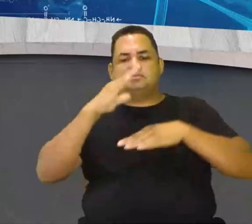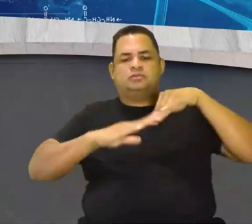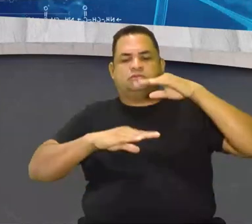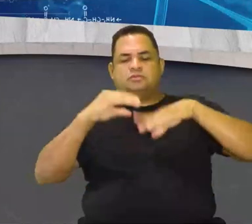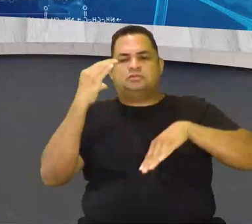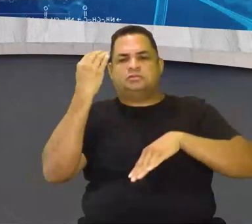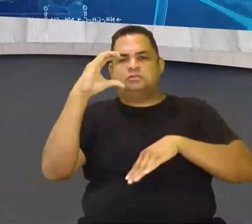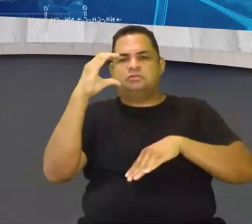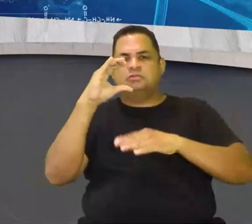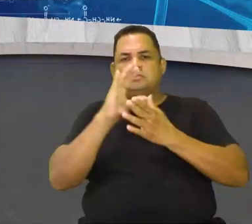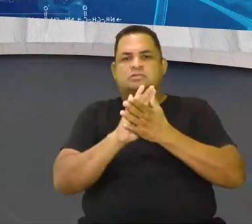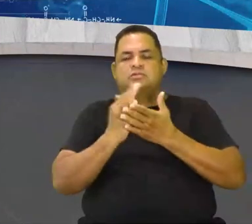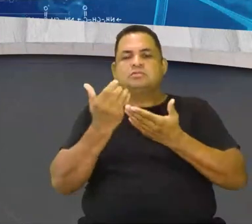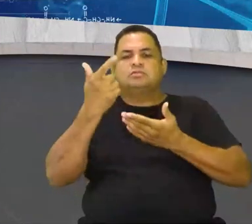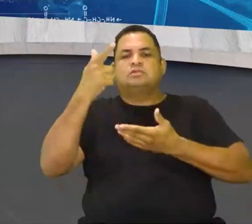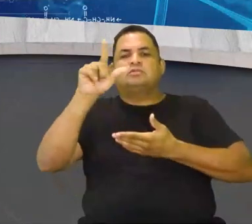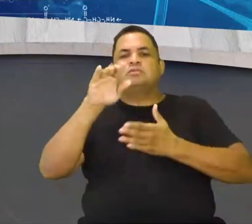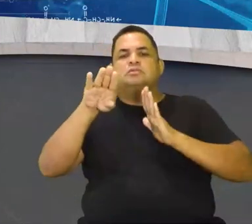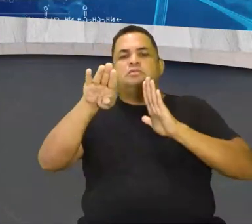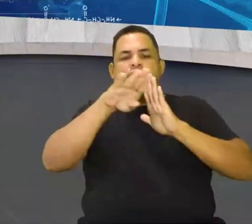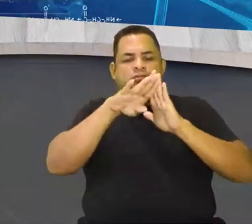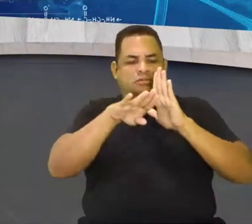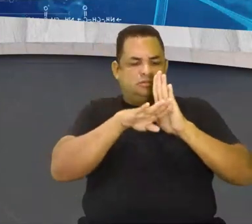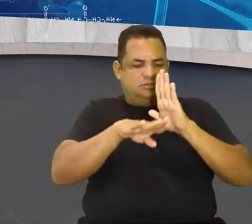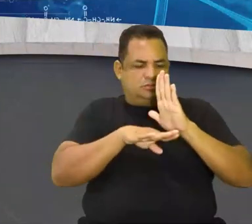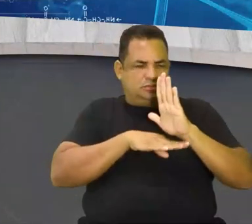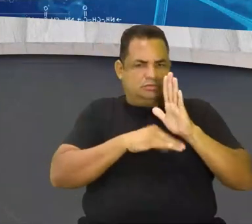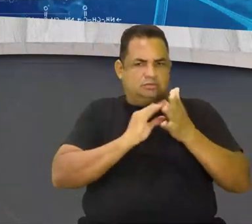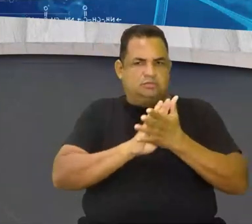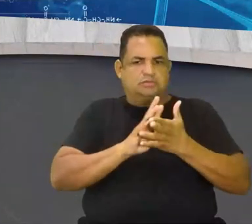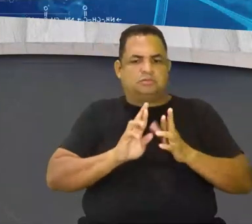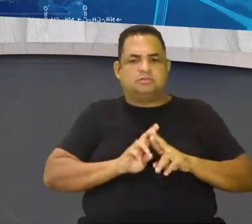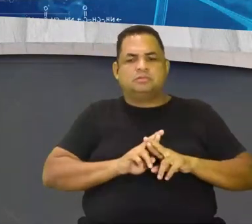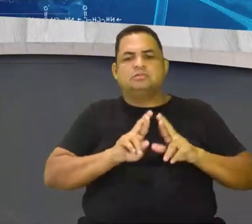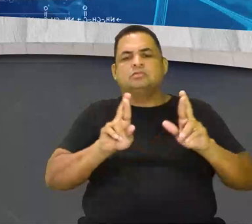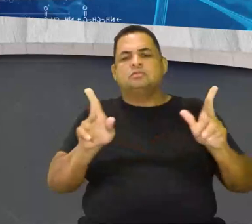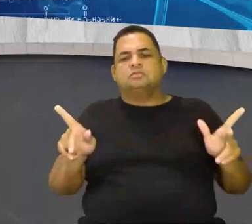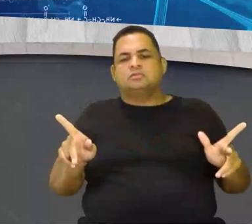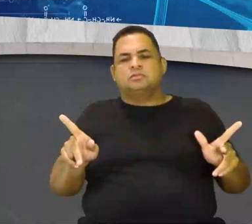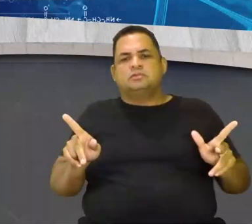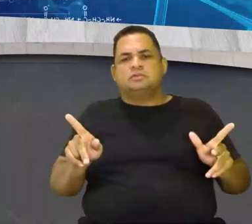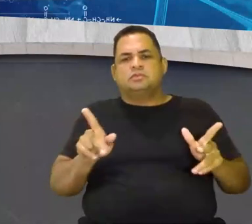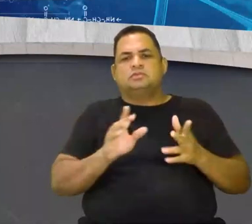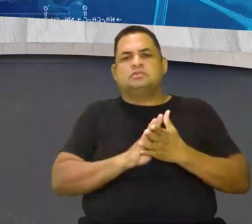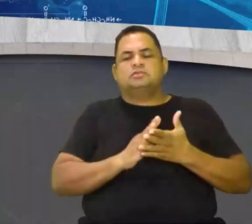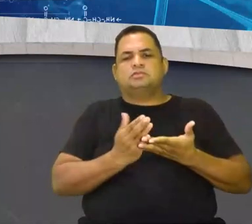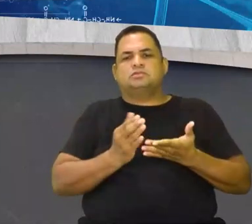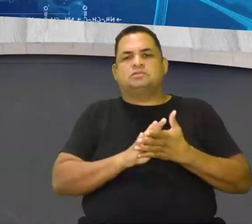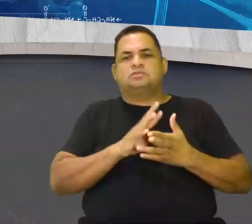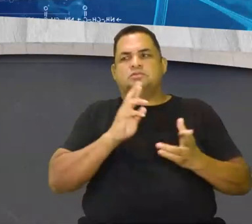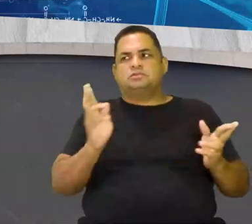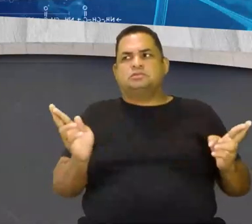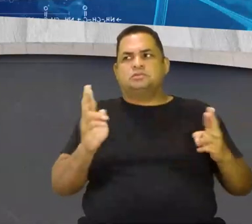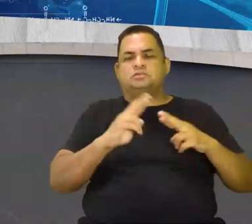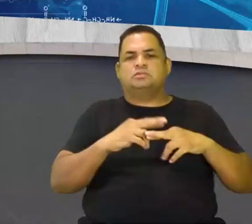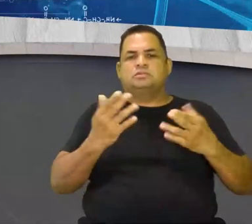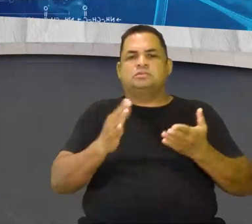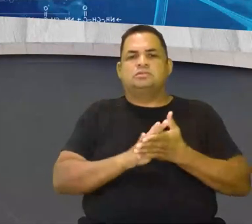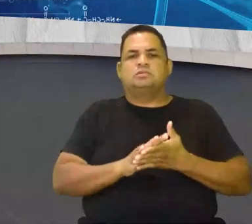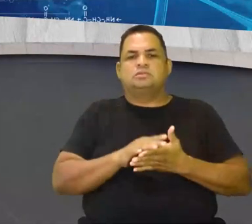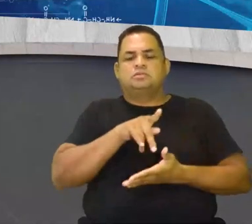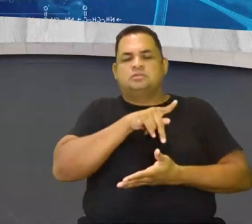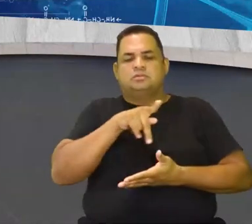conseguiram classificar em vários tipos de reações. E sobre isso, a professora Sabrina vai